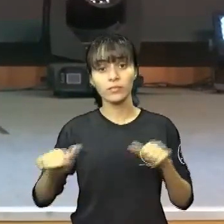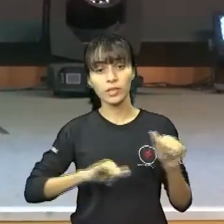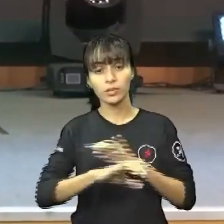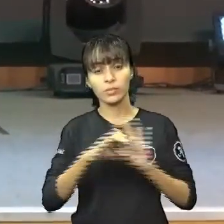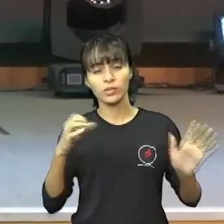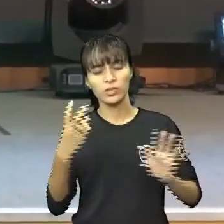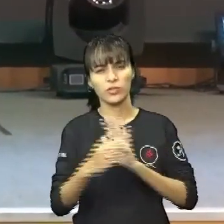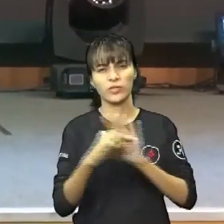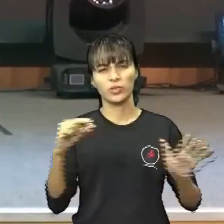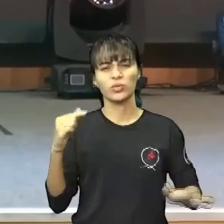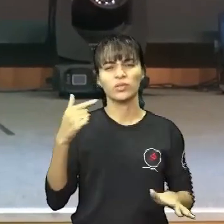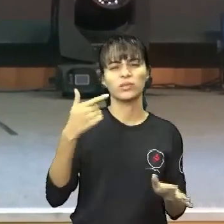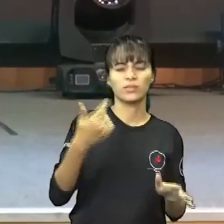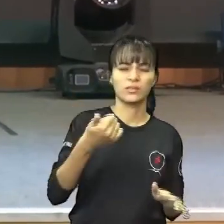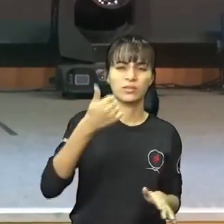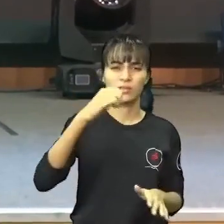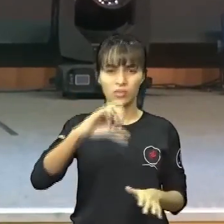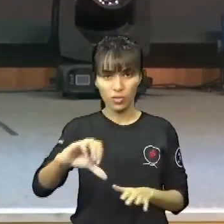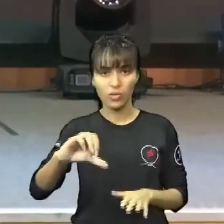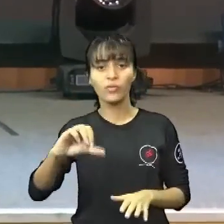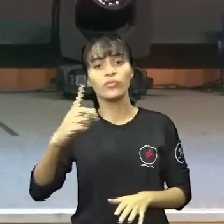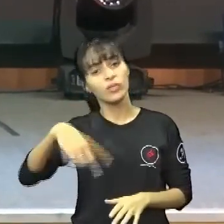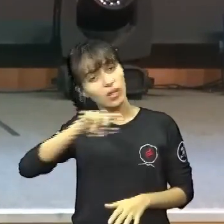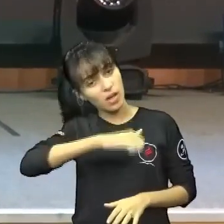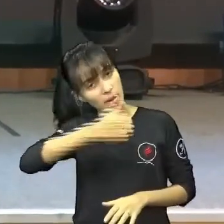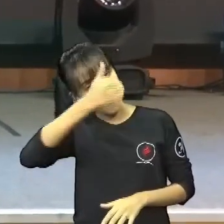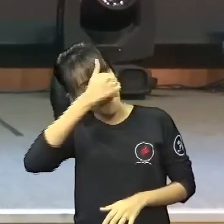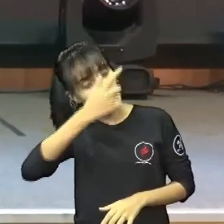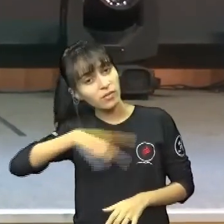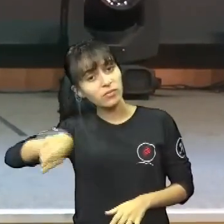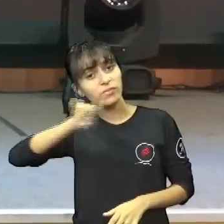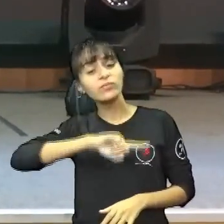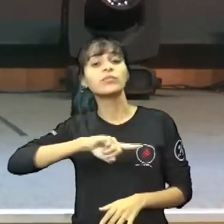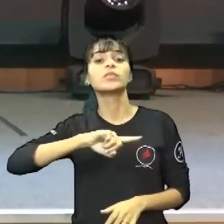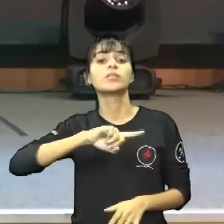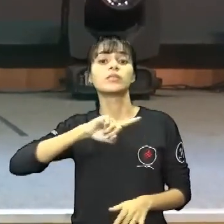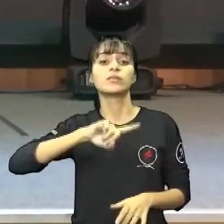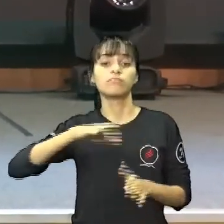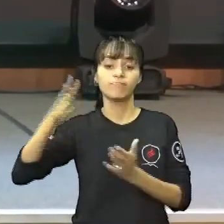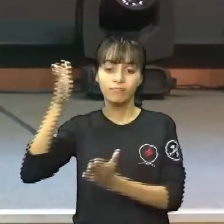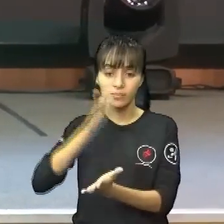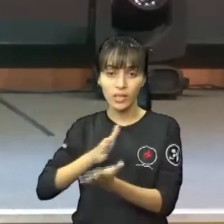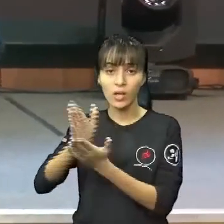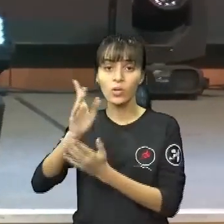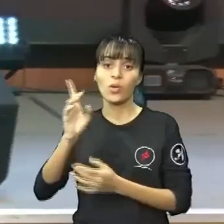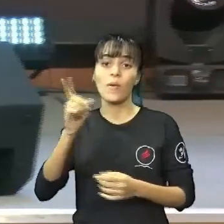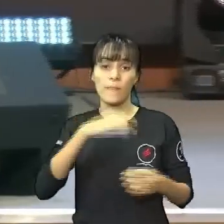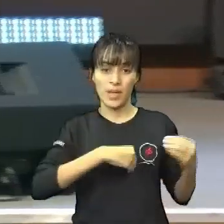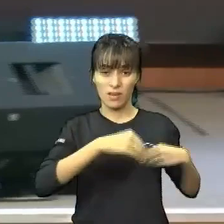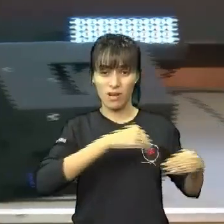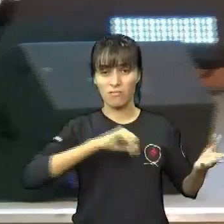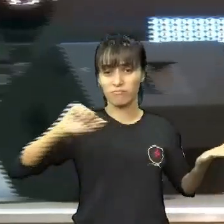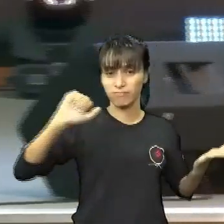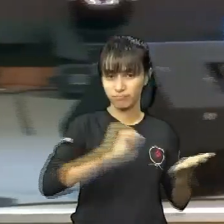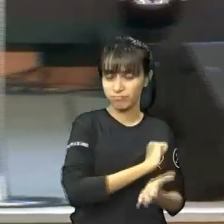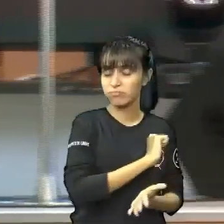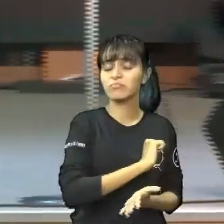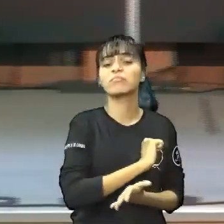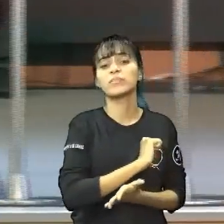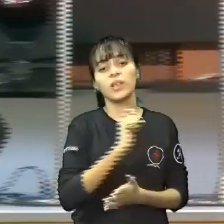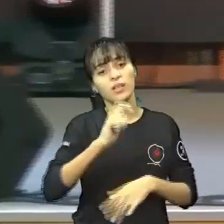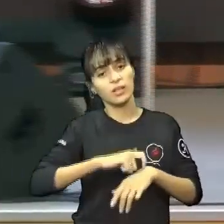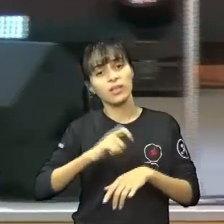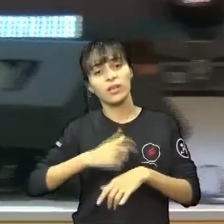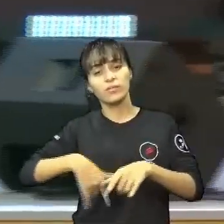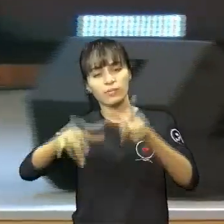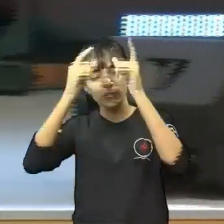3:19 diz arrependei-vos pois de convertei-vos Para que sejam apagados os vossos pecados e venha tempo